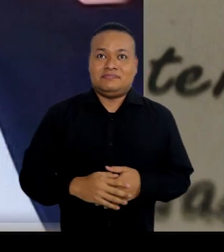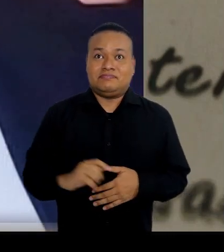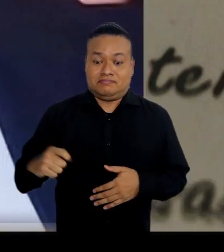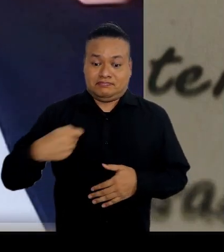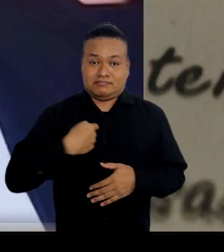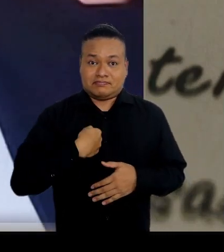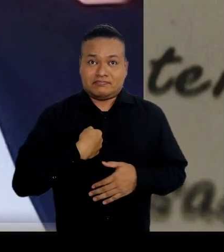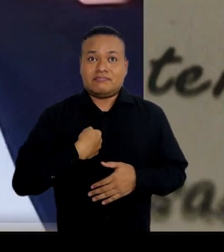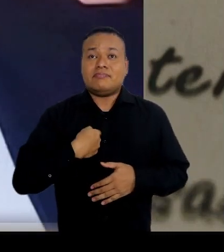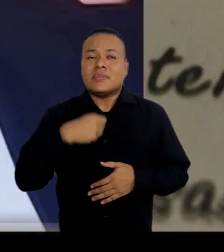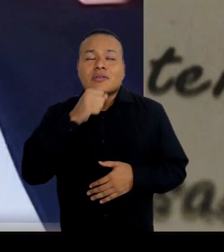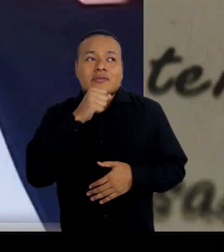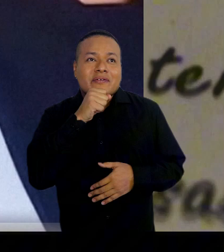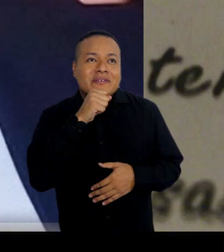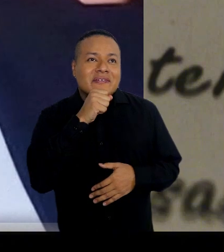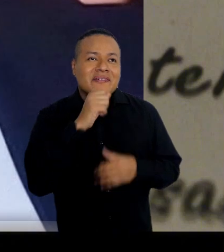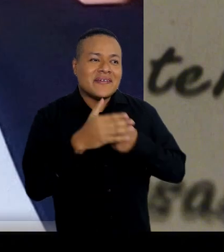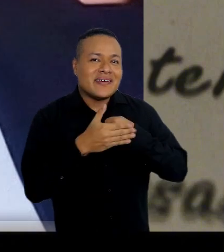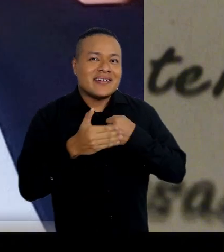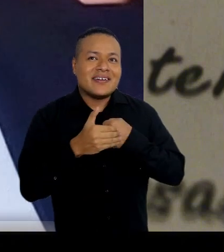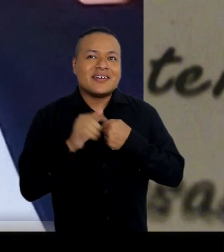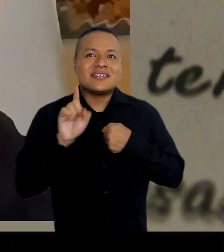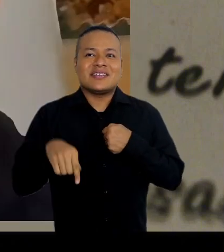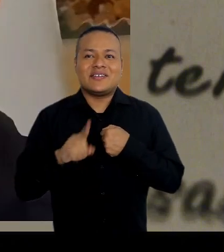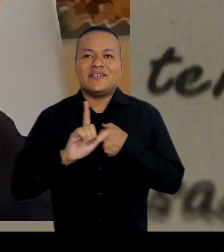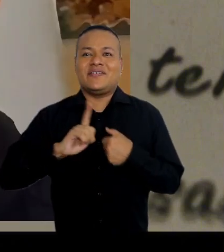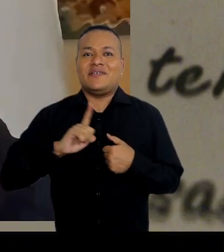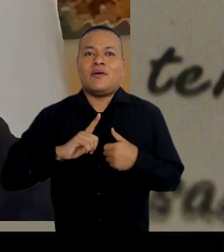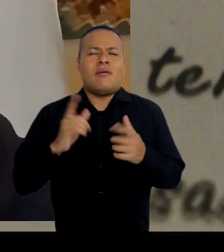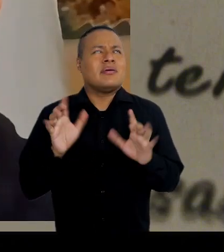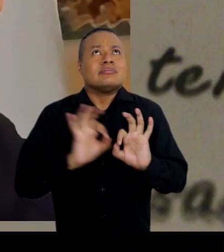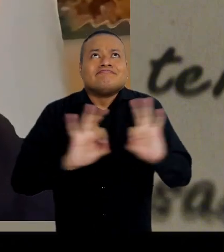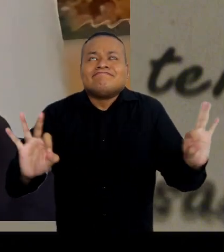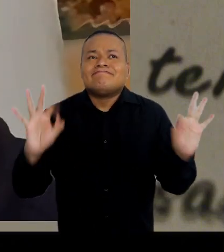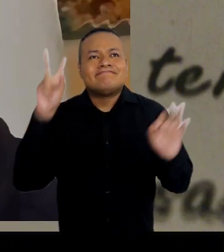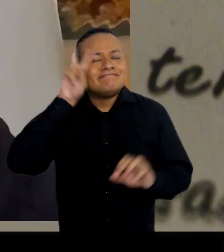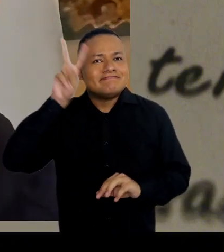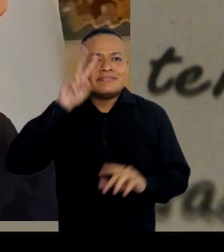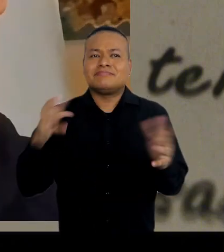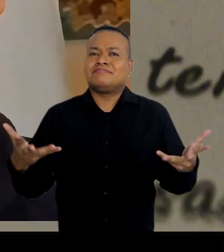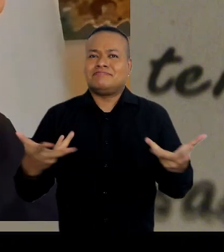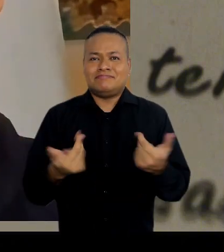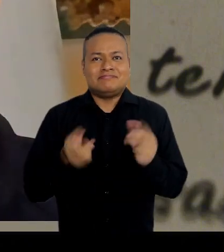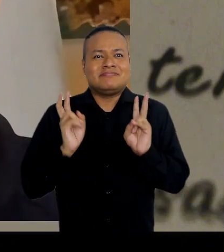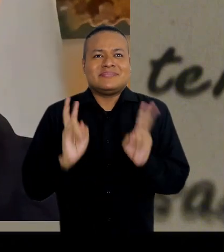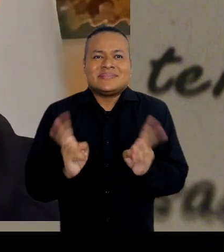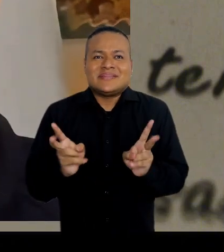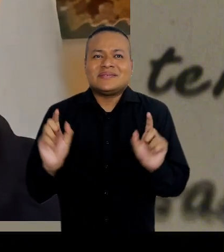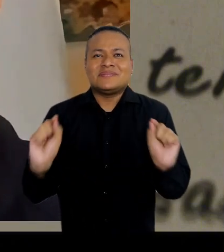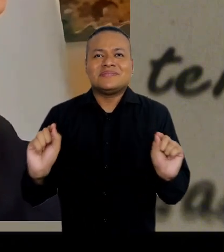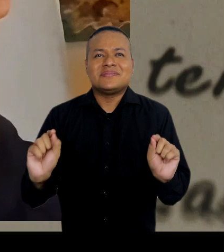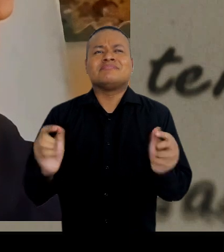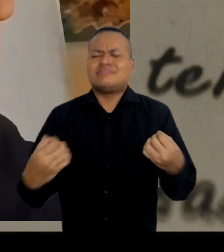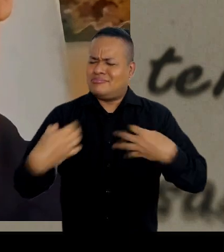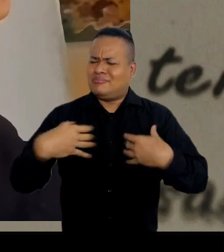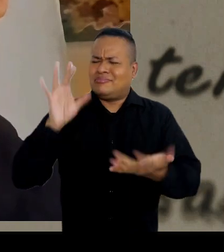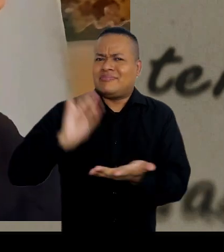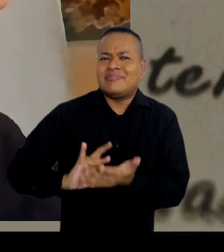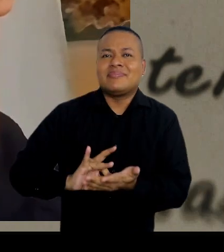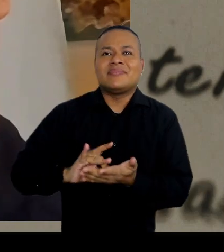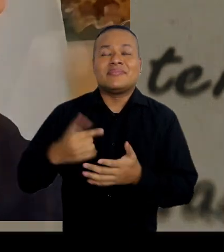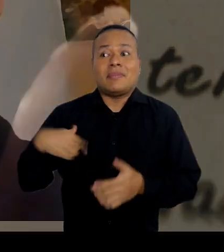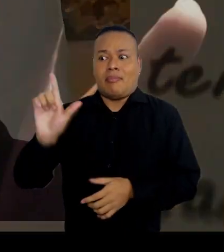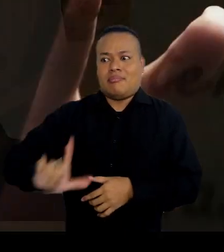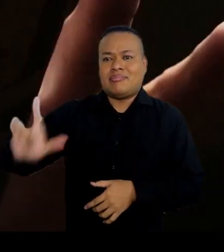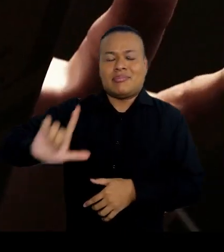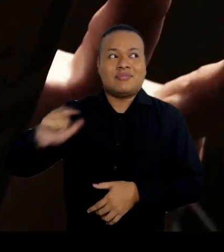Para mim, é o meu avô, carinhosamente, ele dava ele de bigode. Ótimas memórias, sempre também me ensinou bastante. Sei